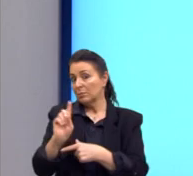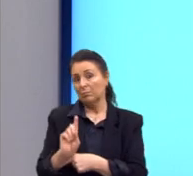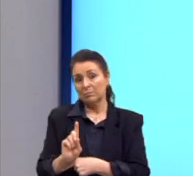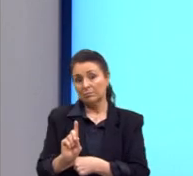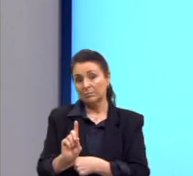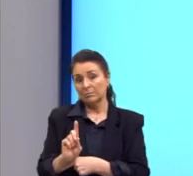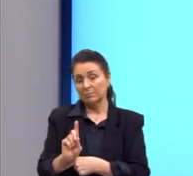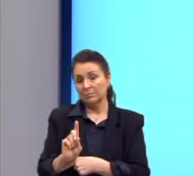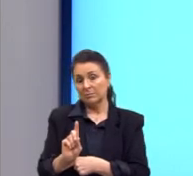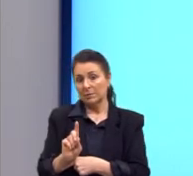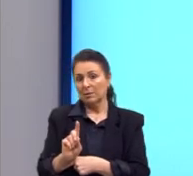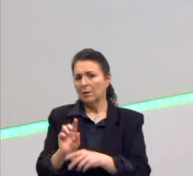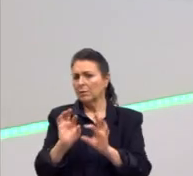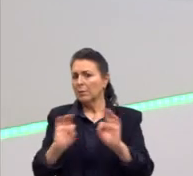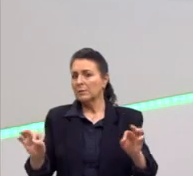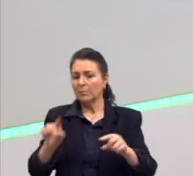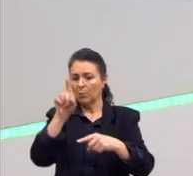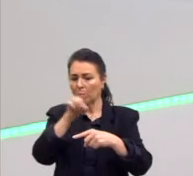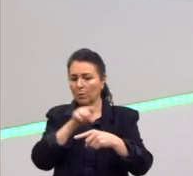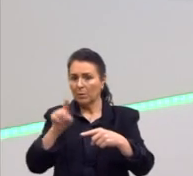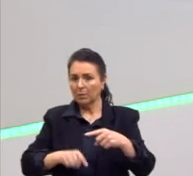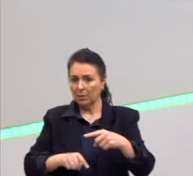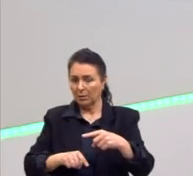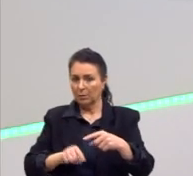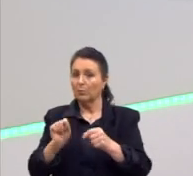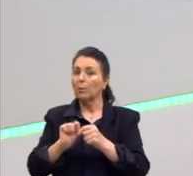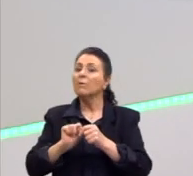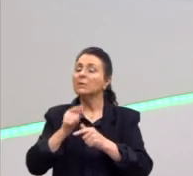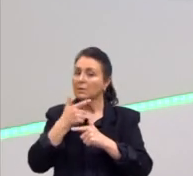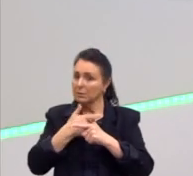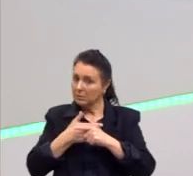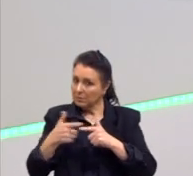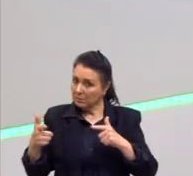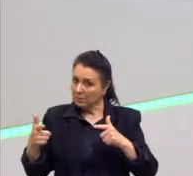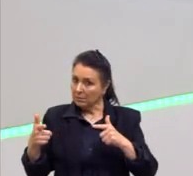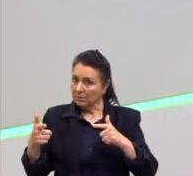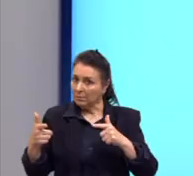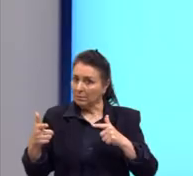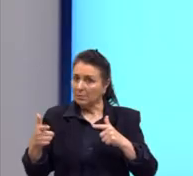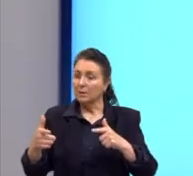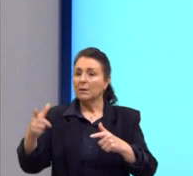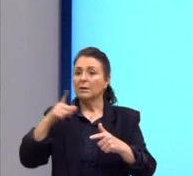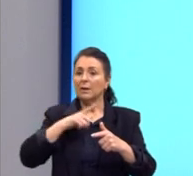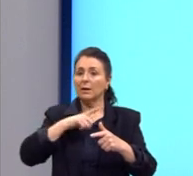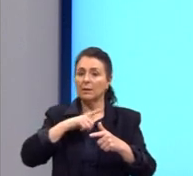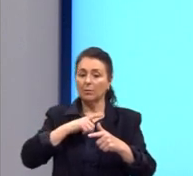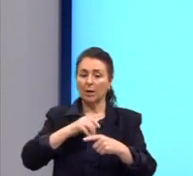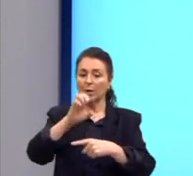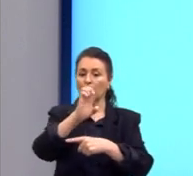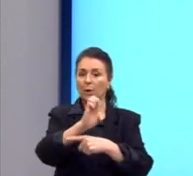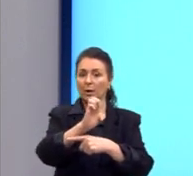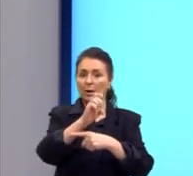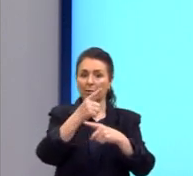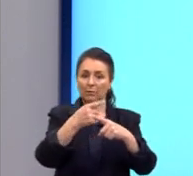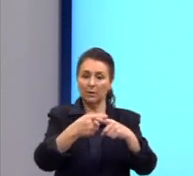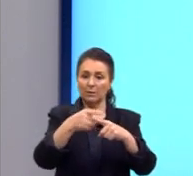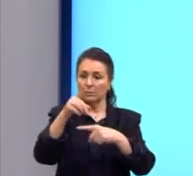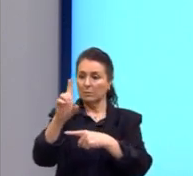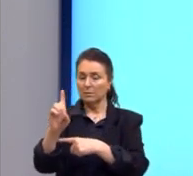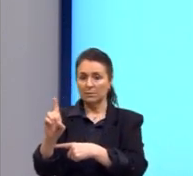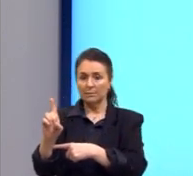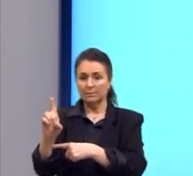mas não é simplesmente um corte estou fazendo uma divisão e aí sobra o quê o